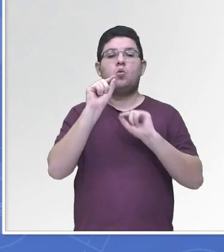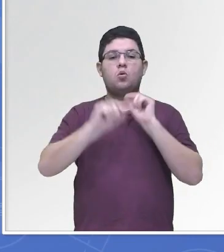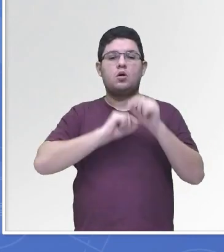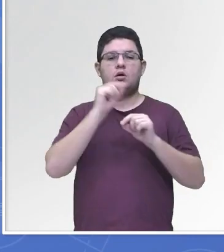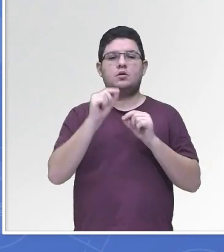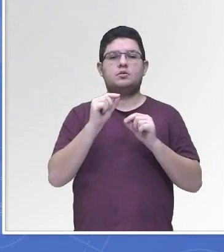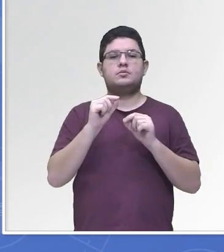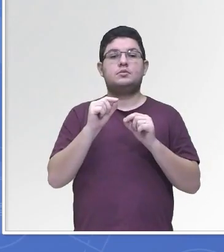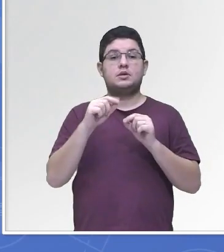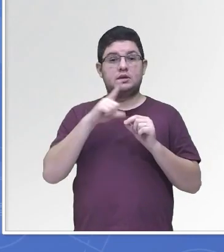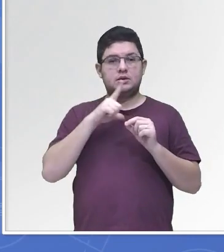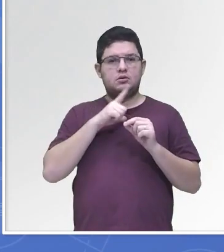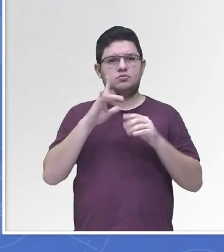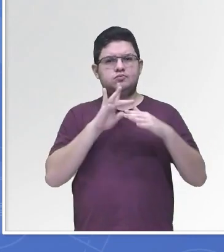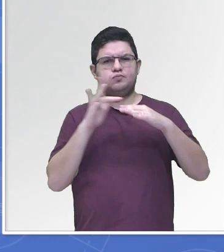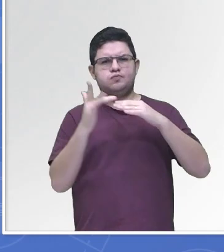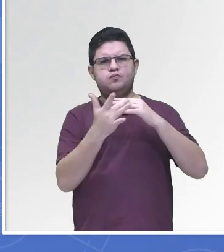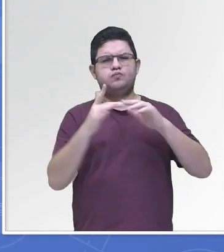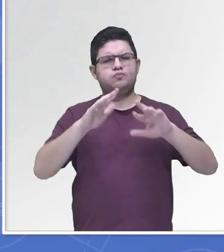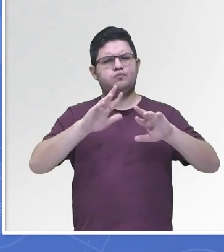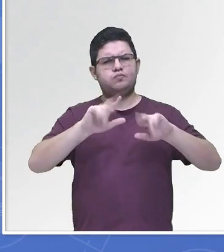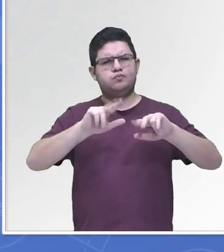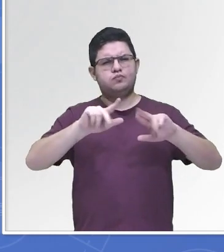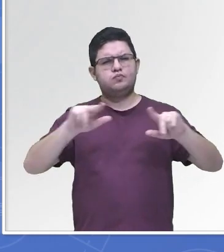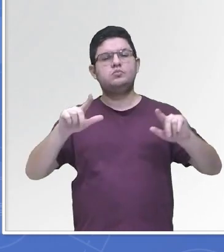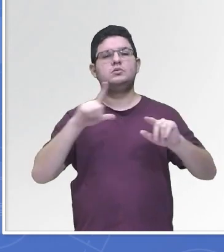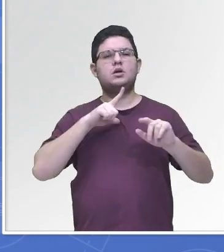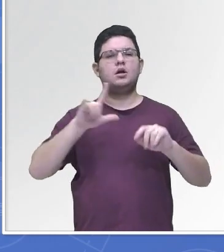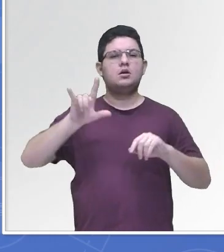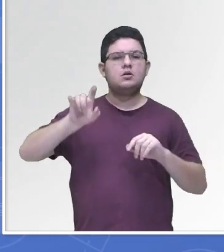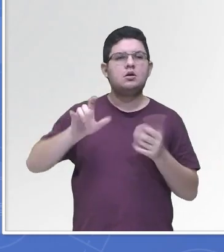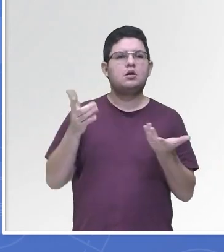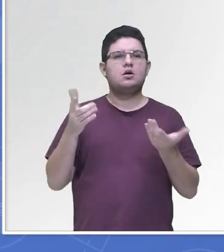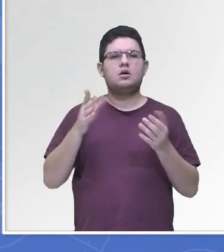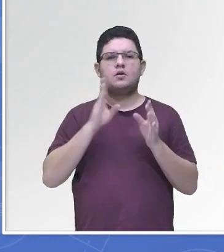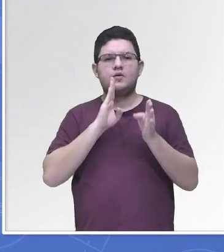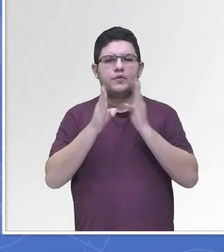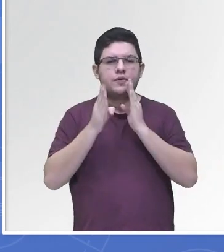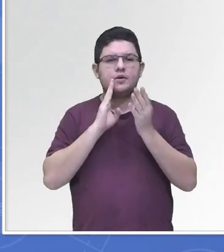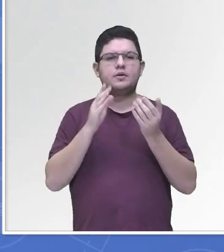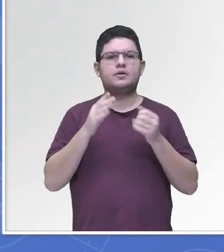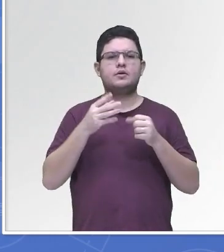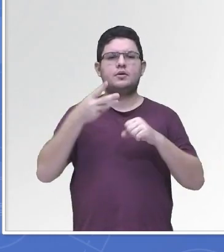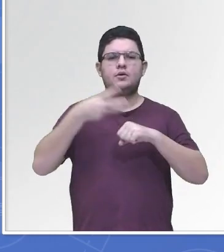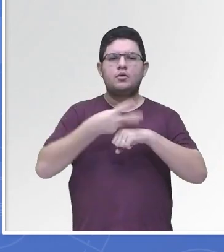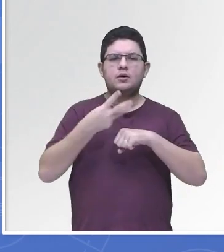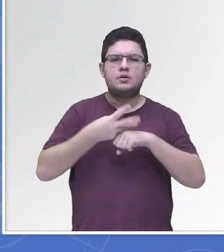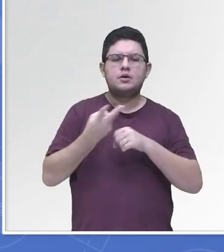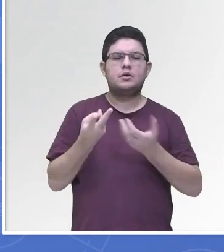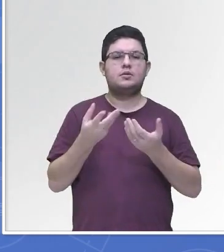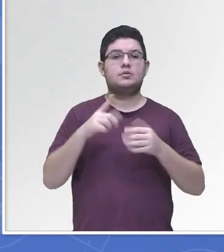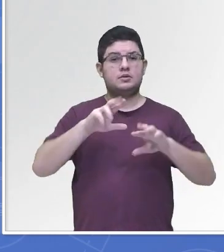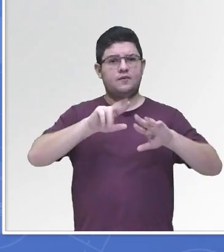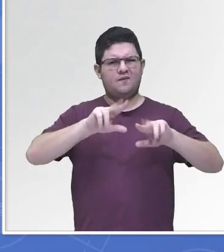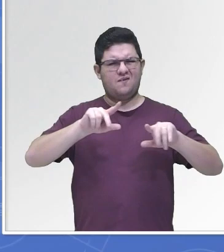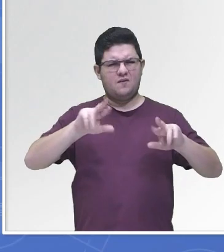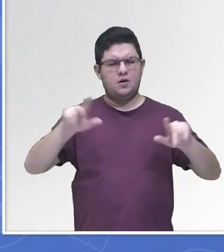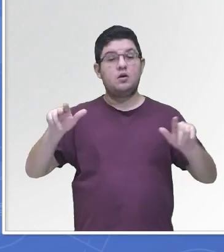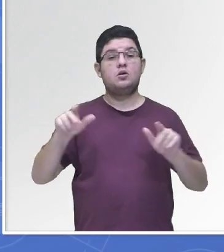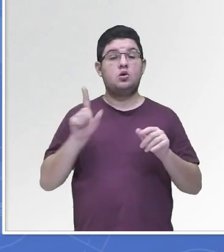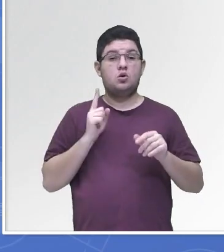de redes sociais. É ou não é verdade? É Instagram, é Facebook, é WhatsApp, não sei o quê. E nós somos